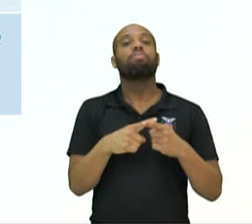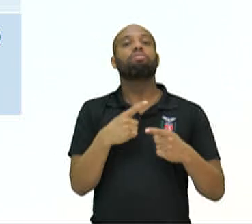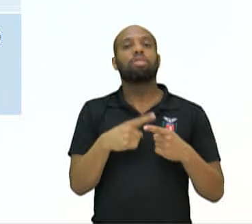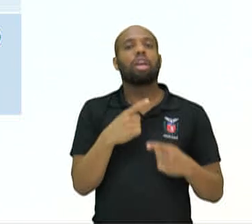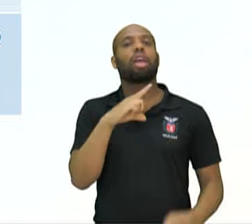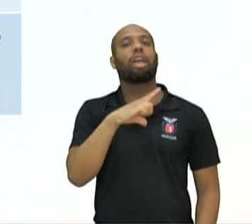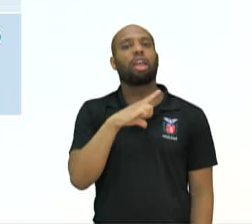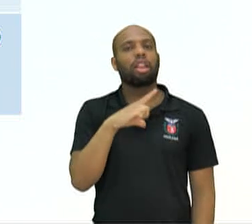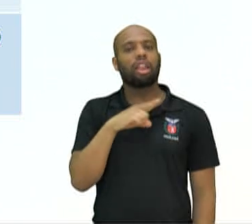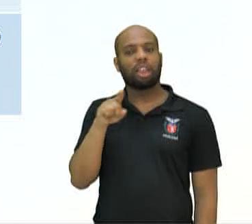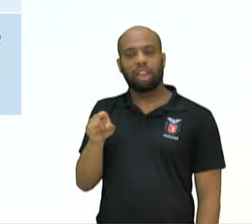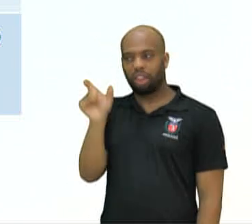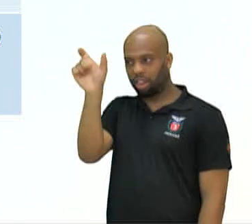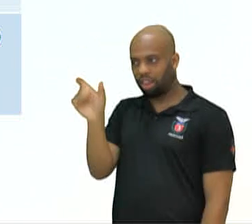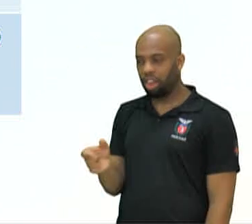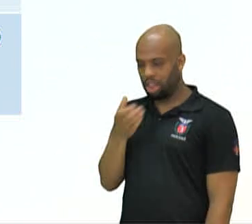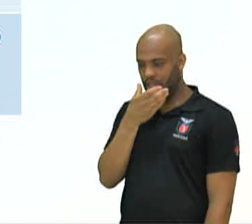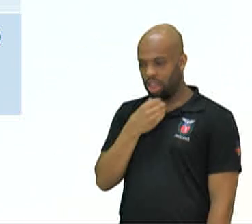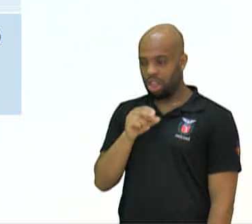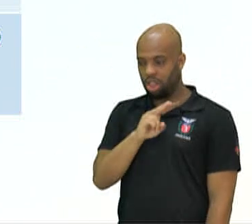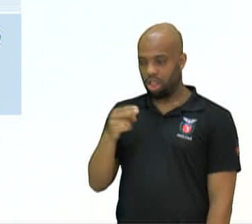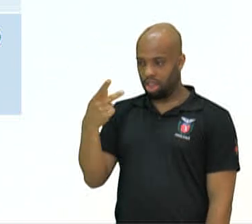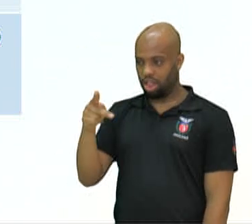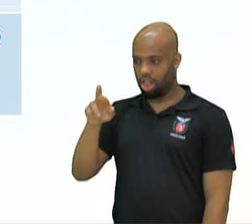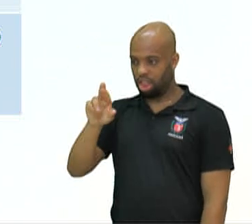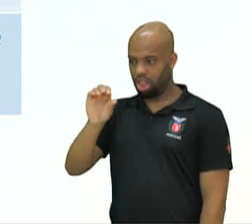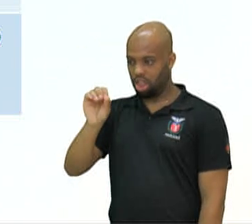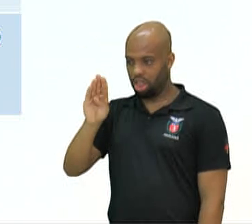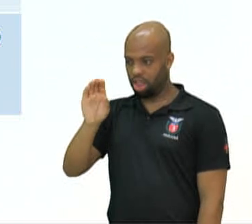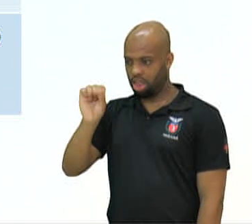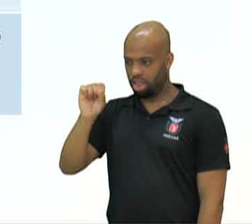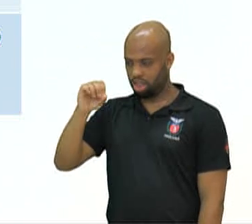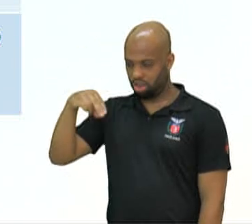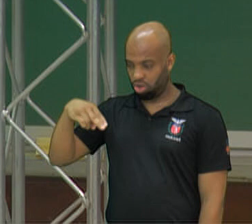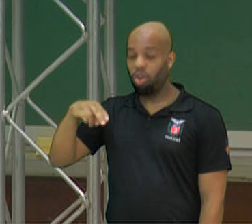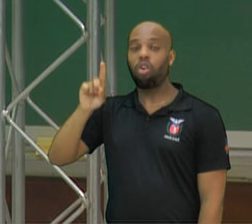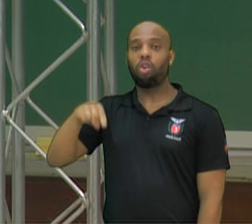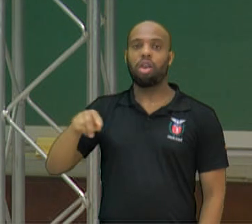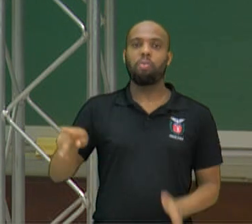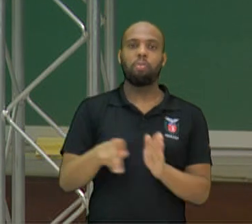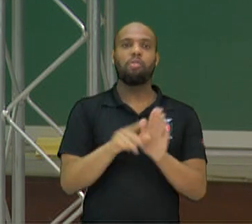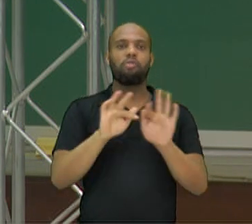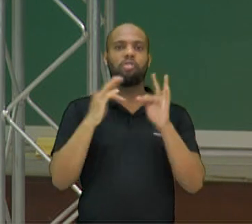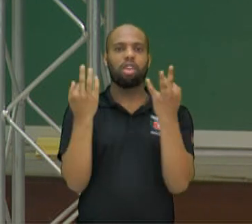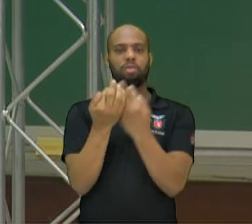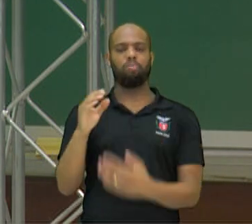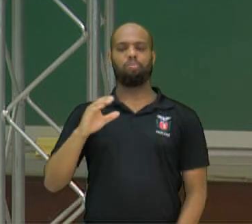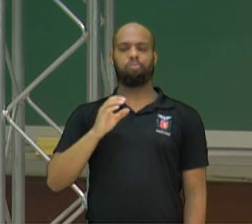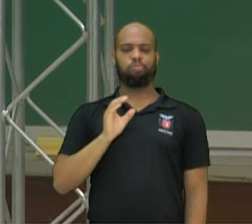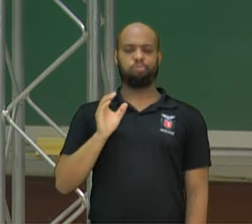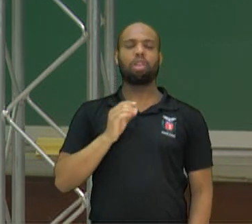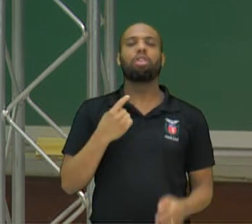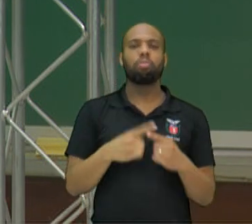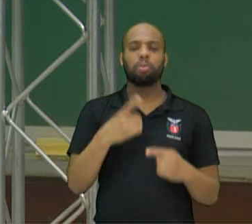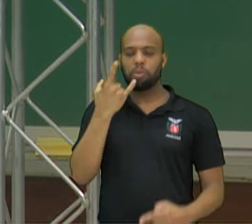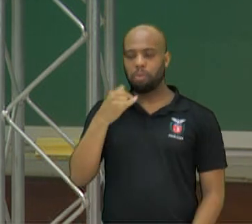porque ele era de uma família nobre. Ele tinha tudo, né? Seu pai